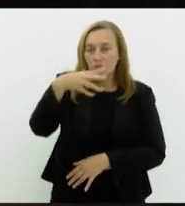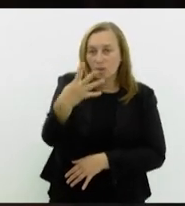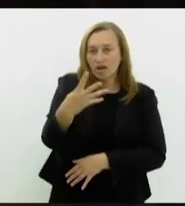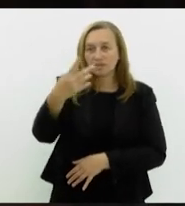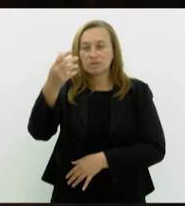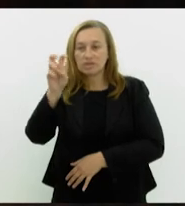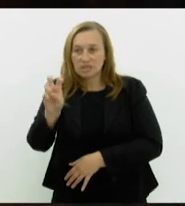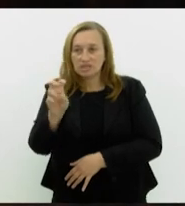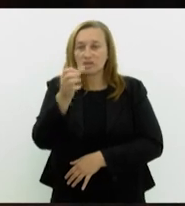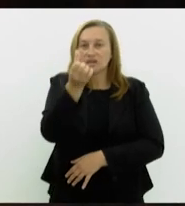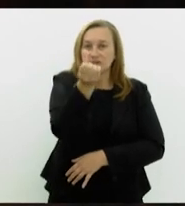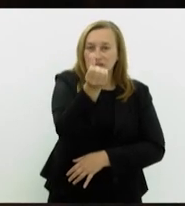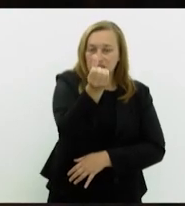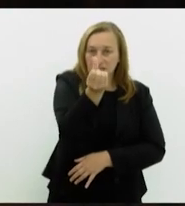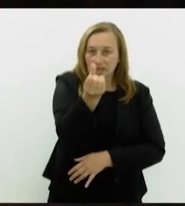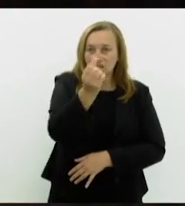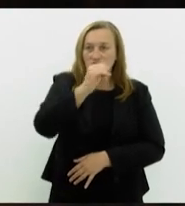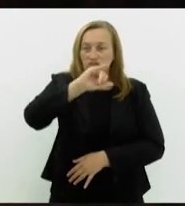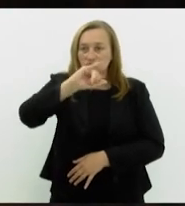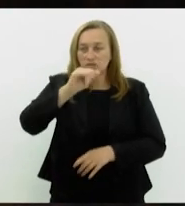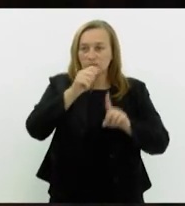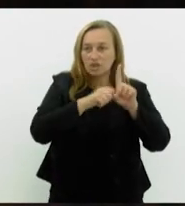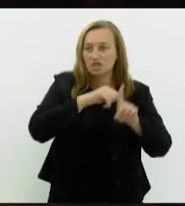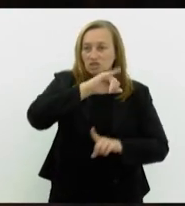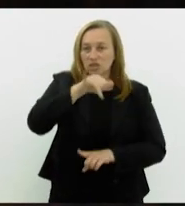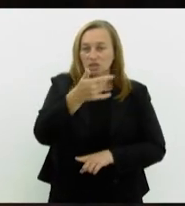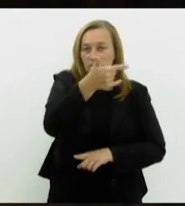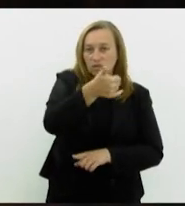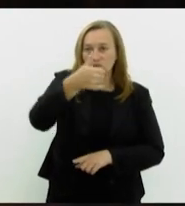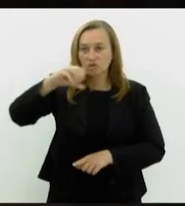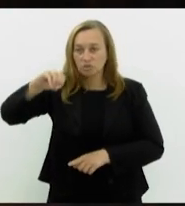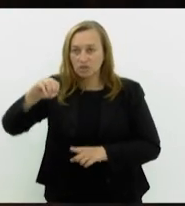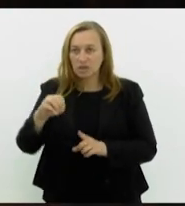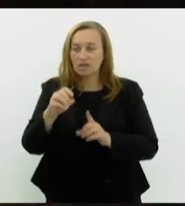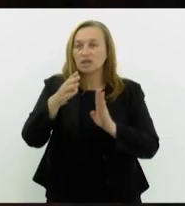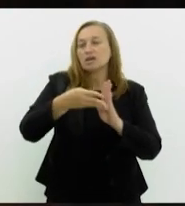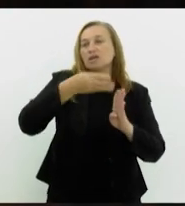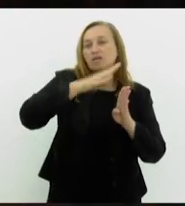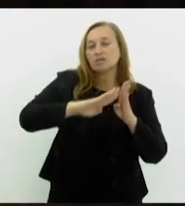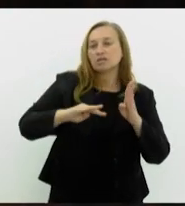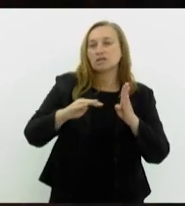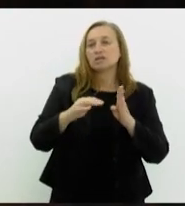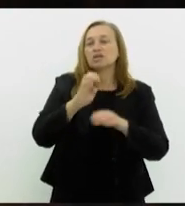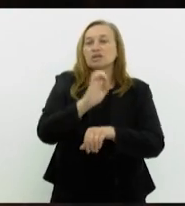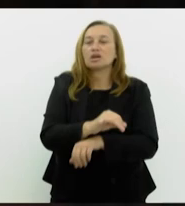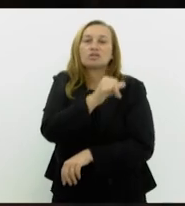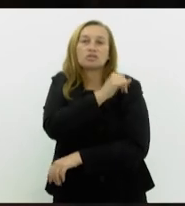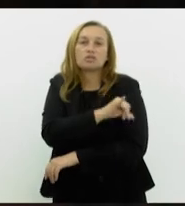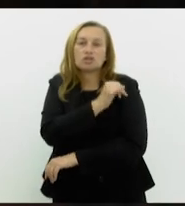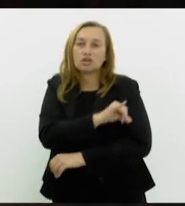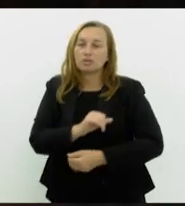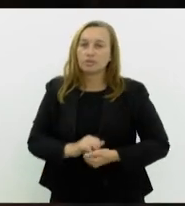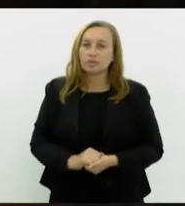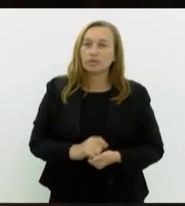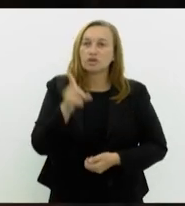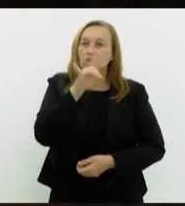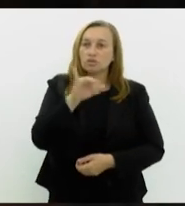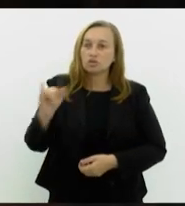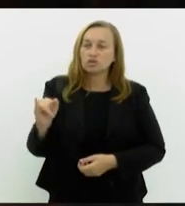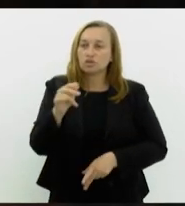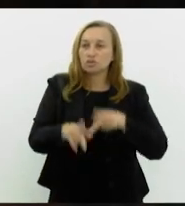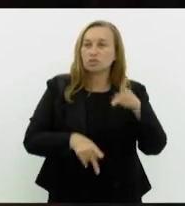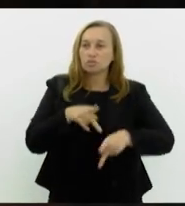de 6 de janeiro de 2010, que incluindo no calendário oficial do Estado do Rio de Janeiro o Dia do